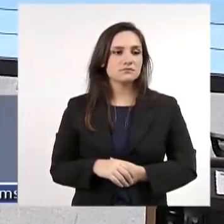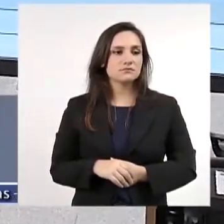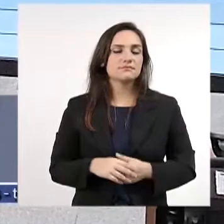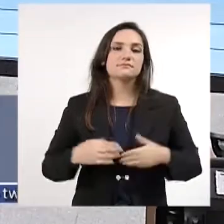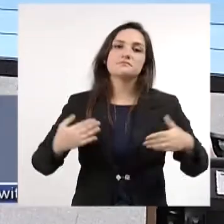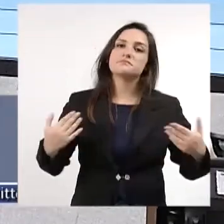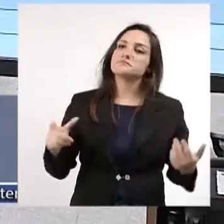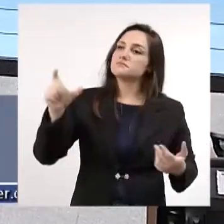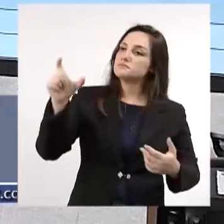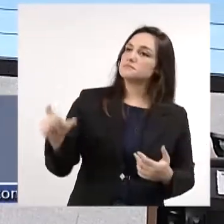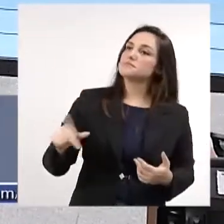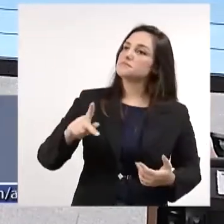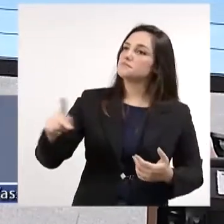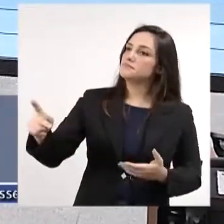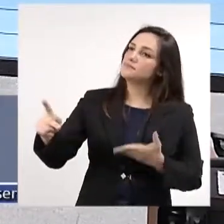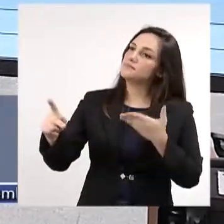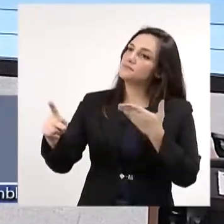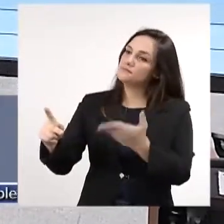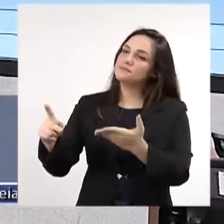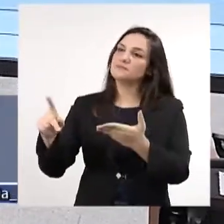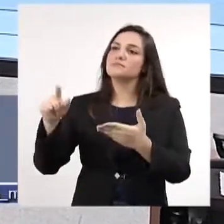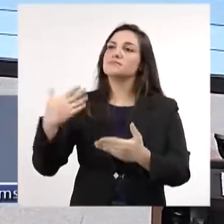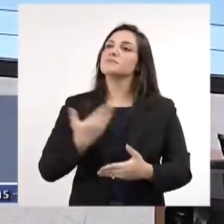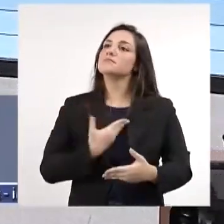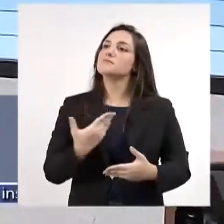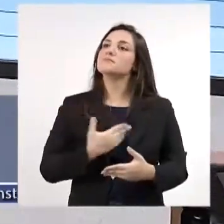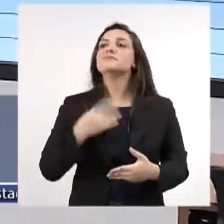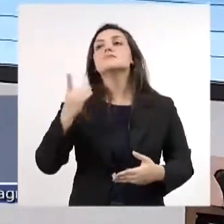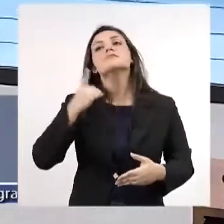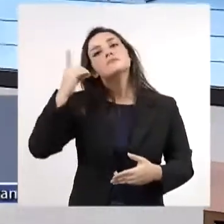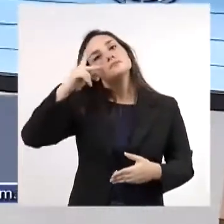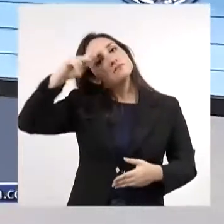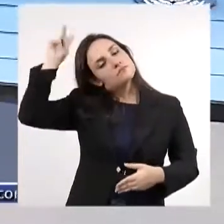Senhor presidente, colega deputado Paulo Corrêa,